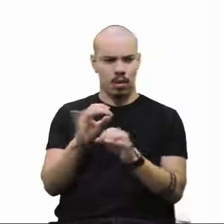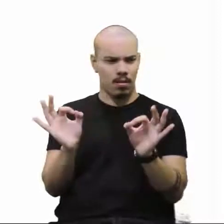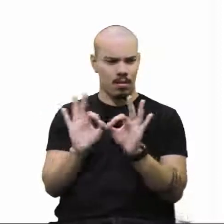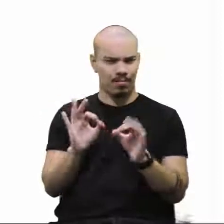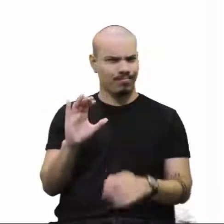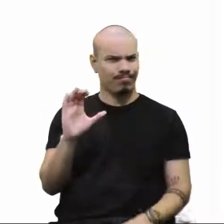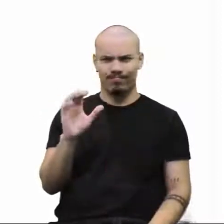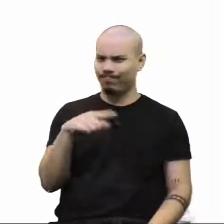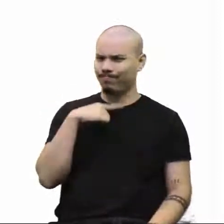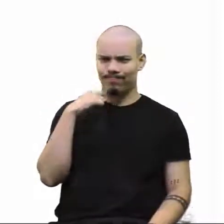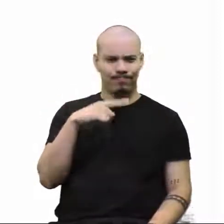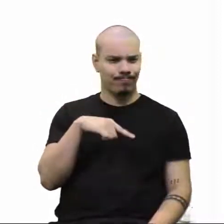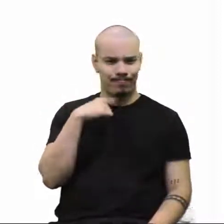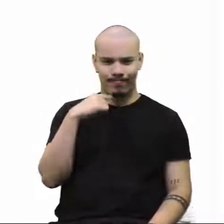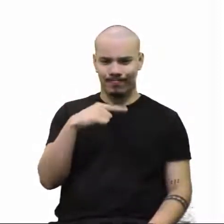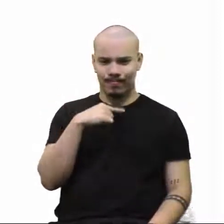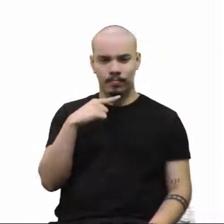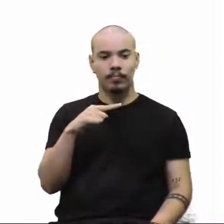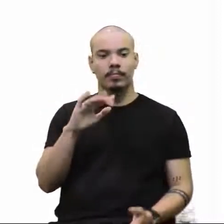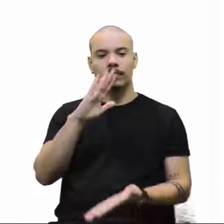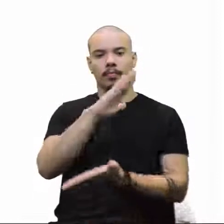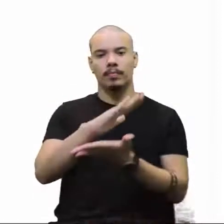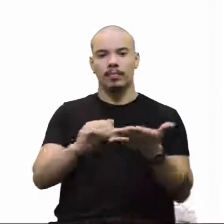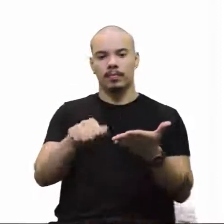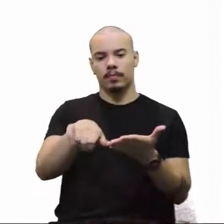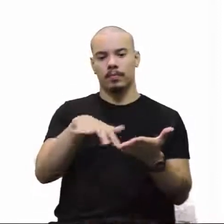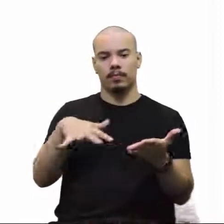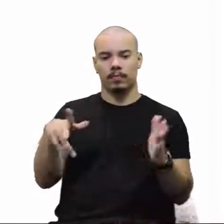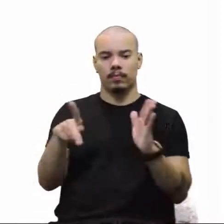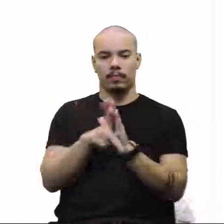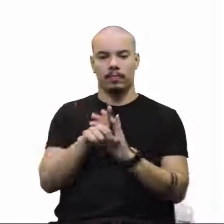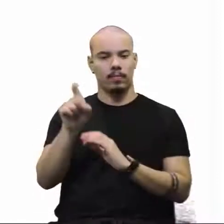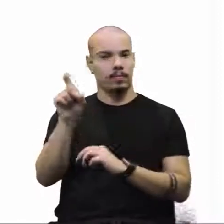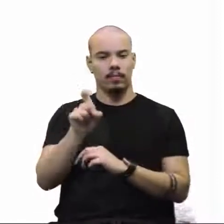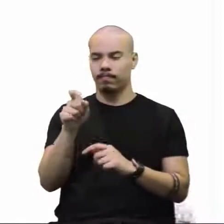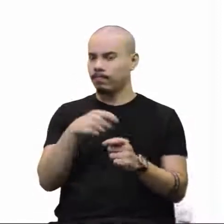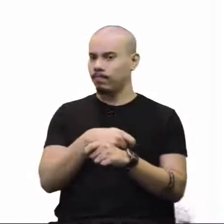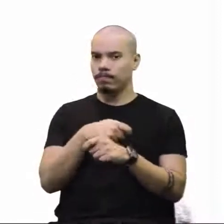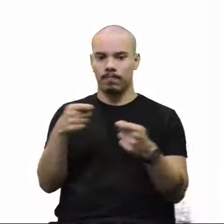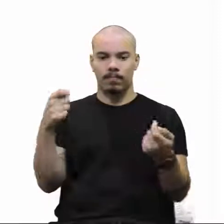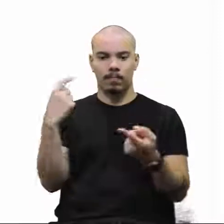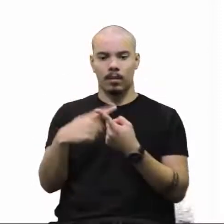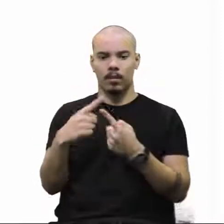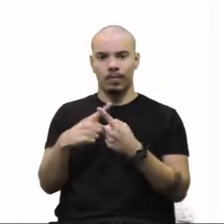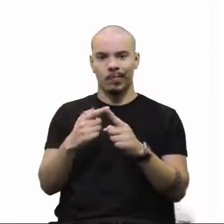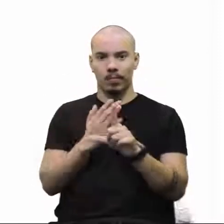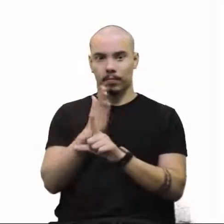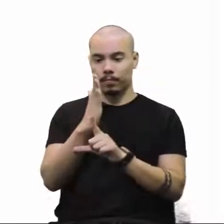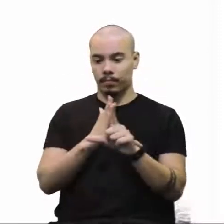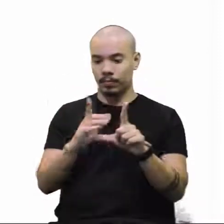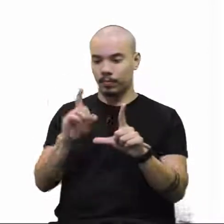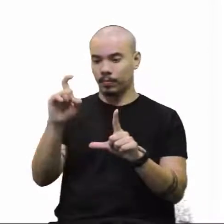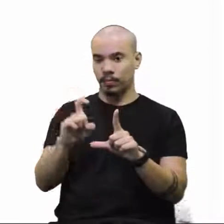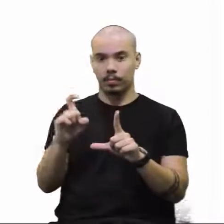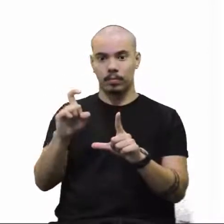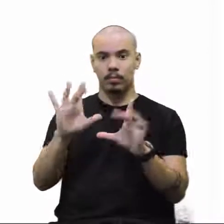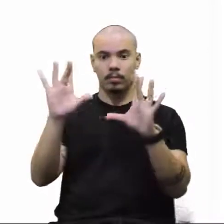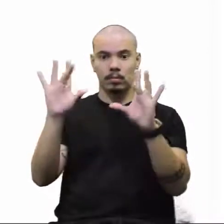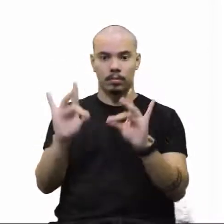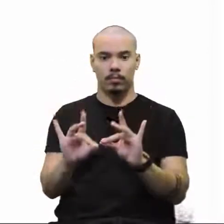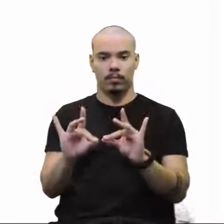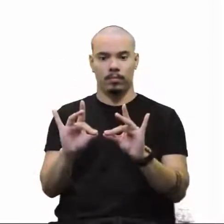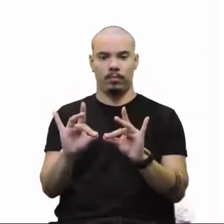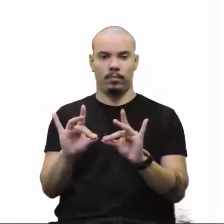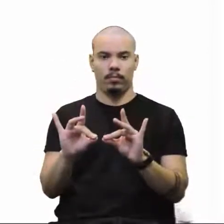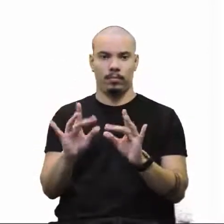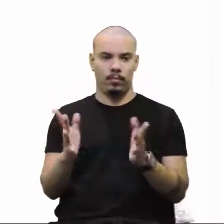não. Escapar da região de campo ao longo do eixo X, não dá, porque o eixo X, ele é fixo. Ela teria que ser empurrada, tem que girar, né? Tem que